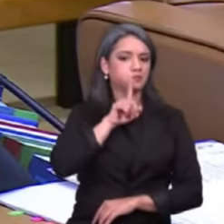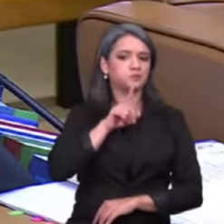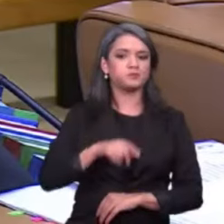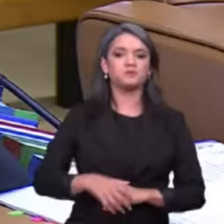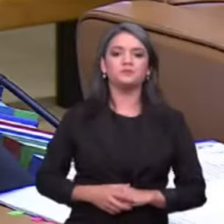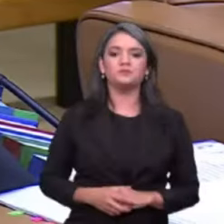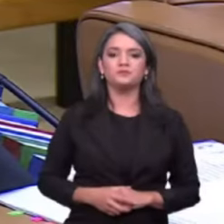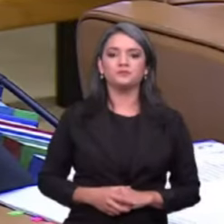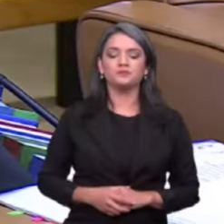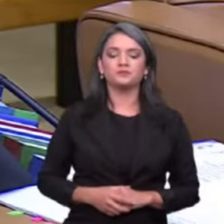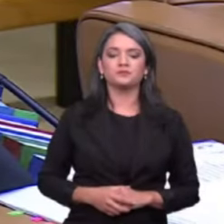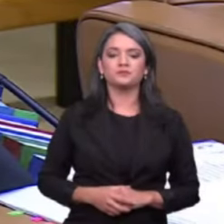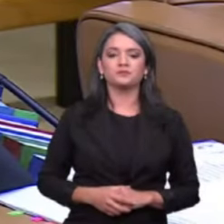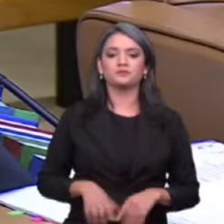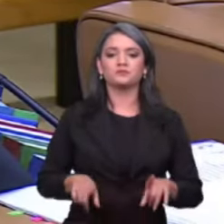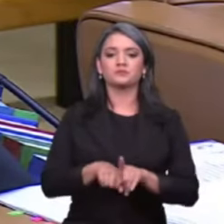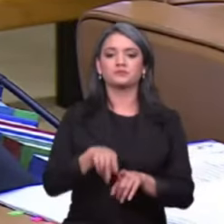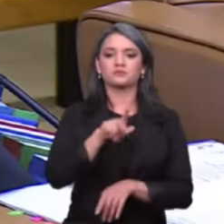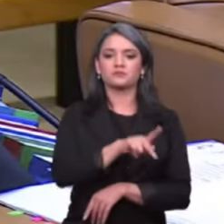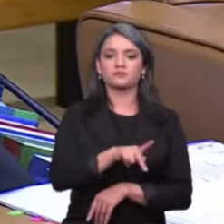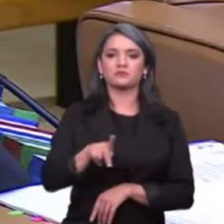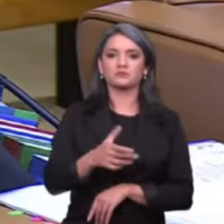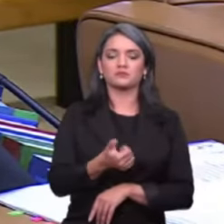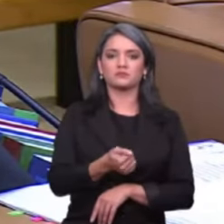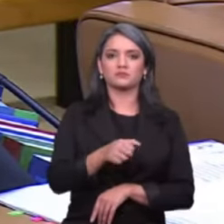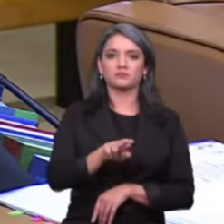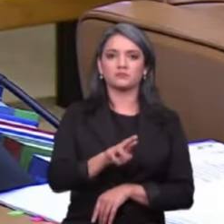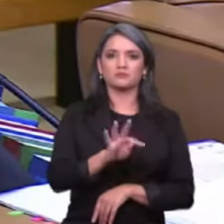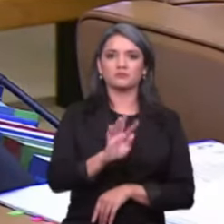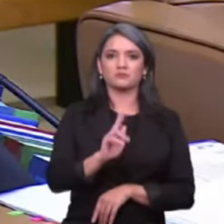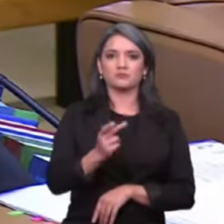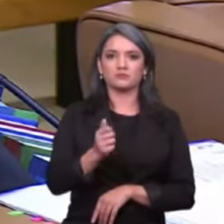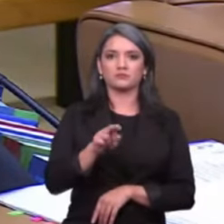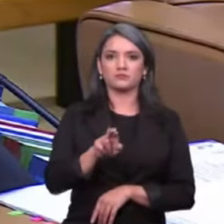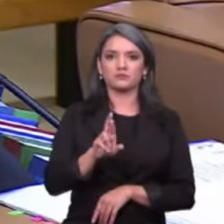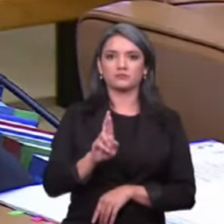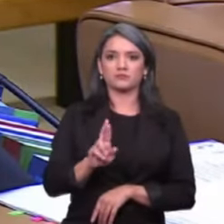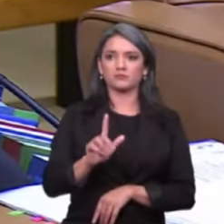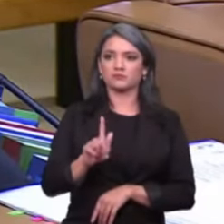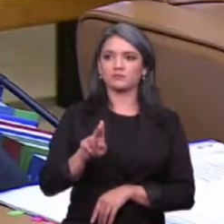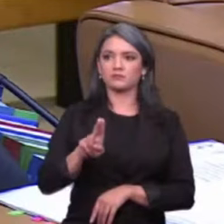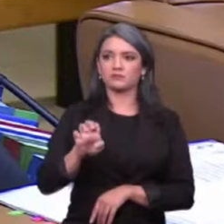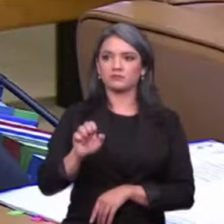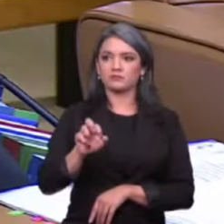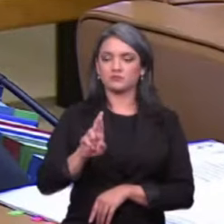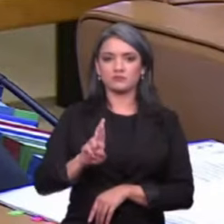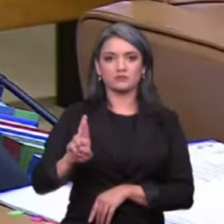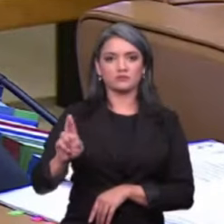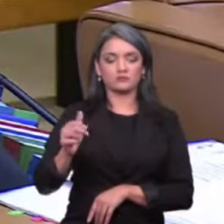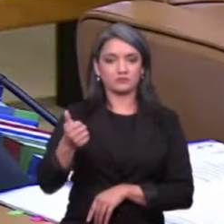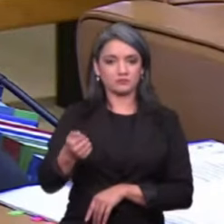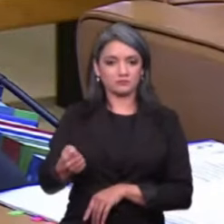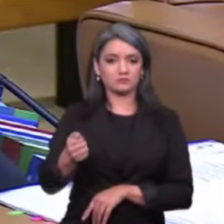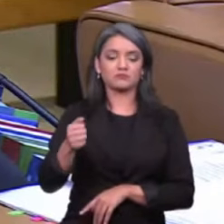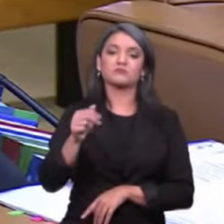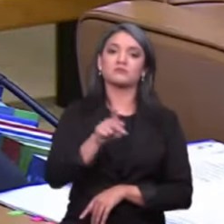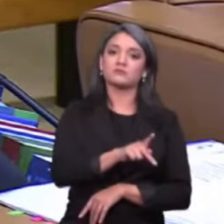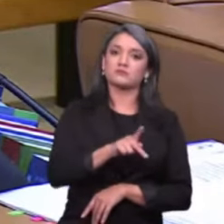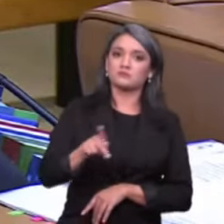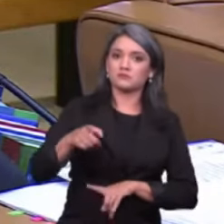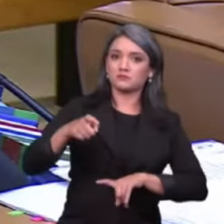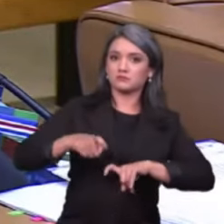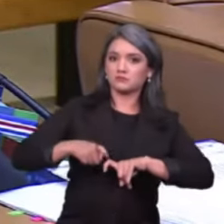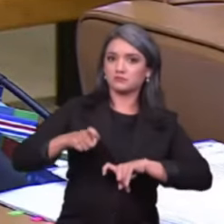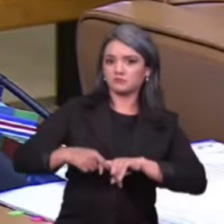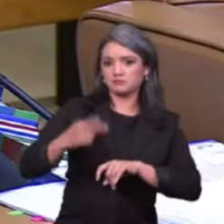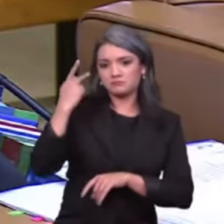e o professor Arthur Guerra de Andrade, que é professor e médico psiquiatra na